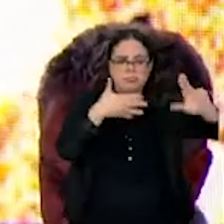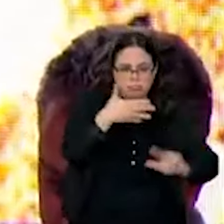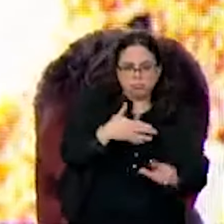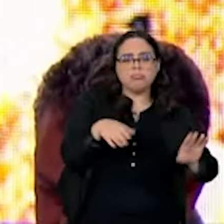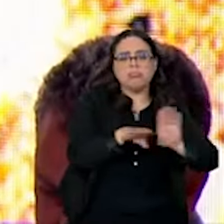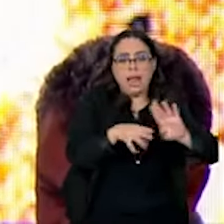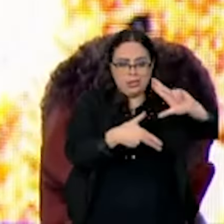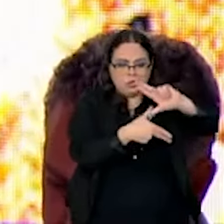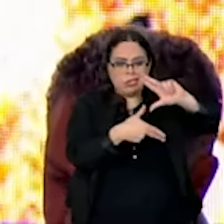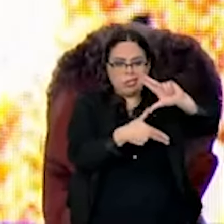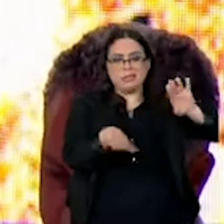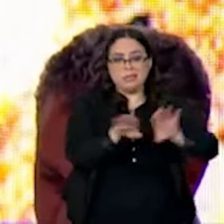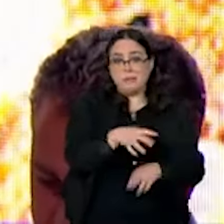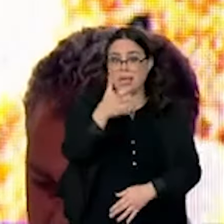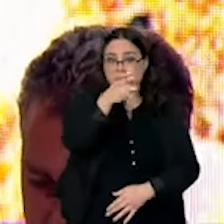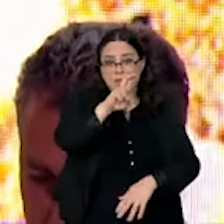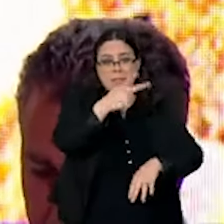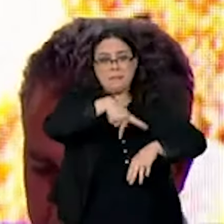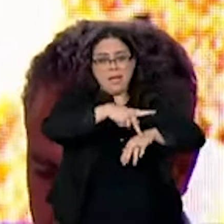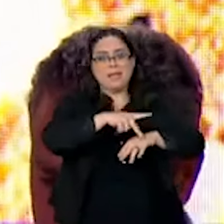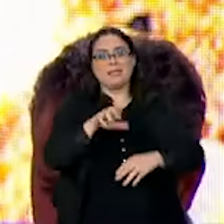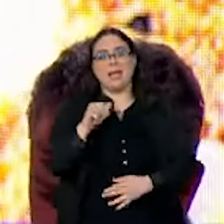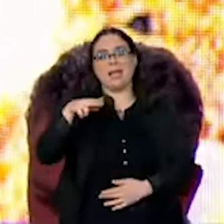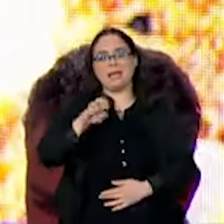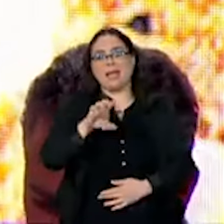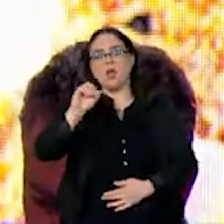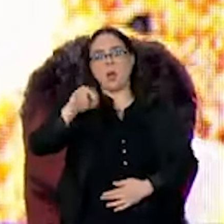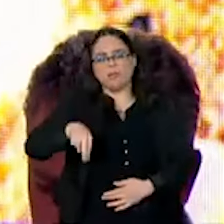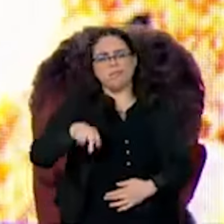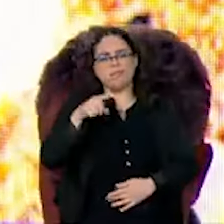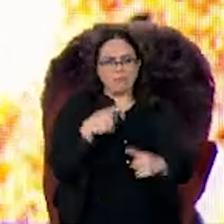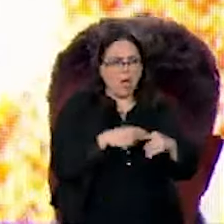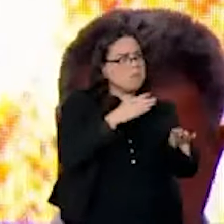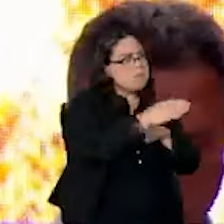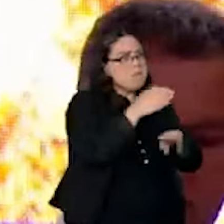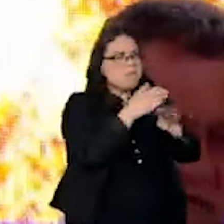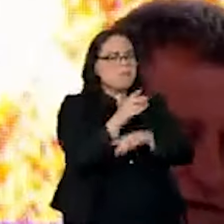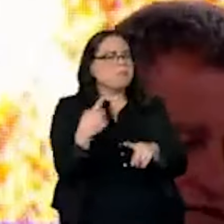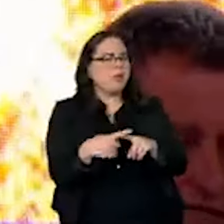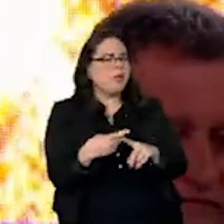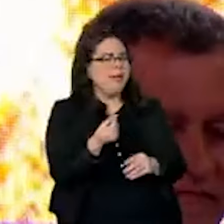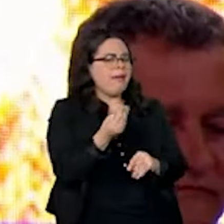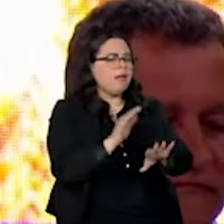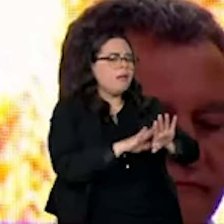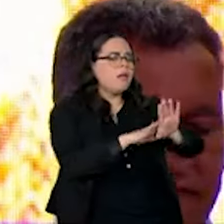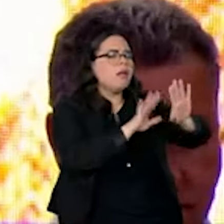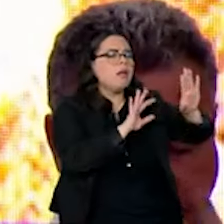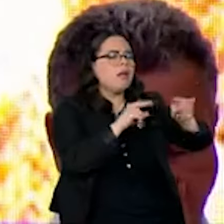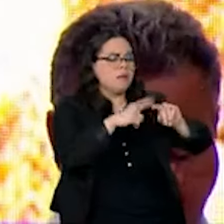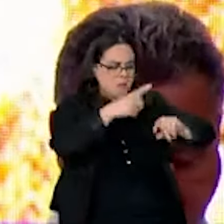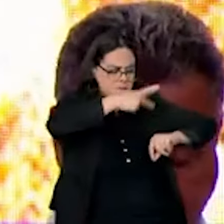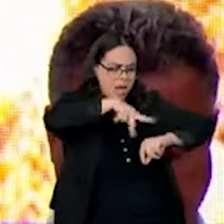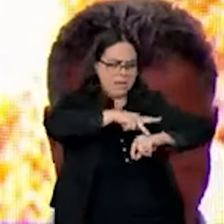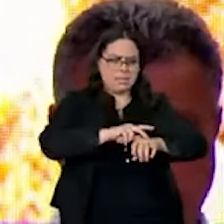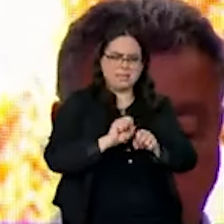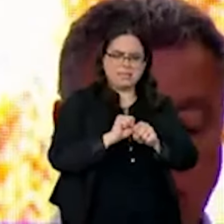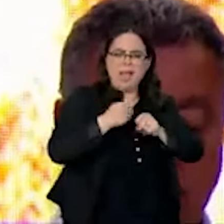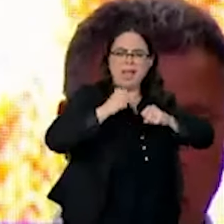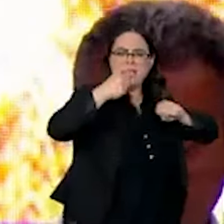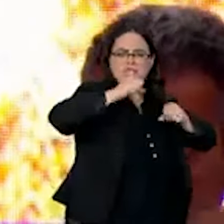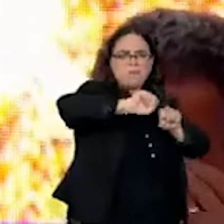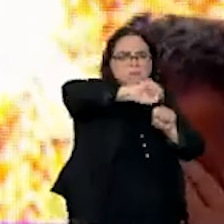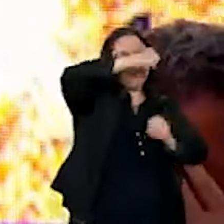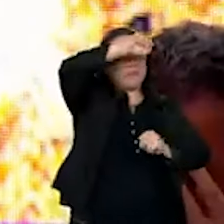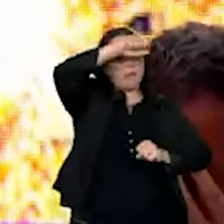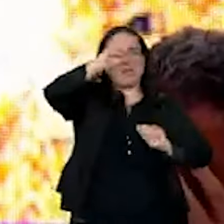reunião com 15 países do CARICOM. E por que que eu faço isso? Porque esse país é grande, esse país tem que